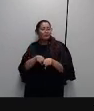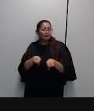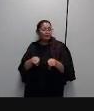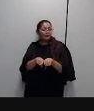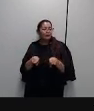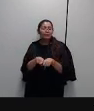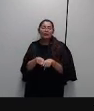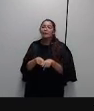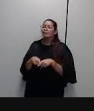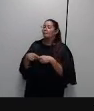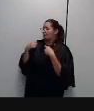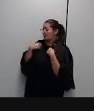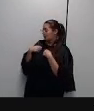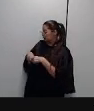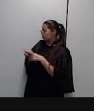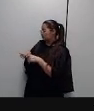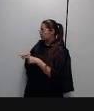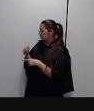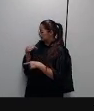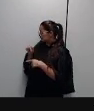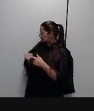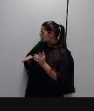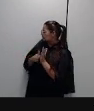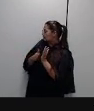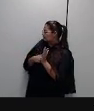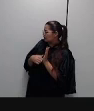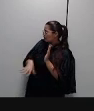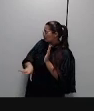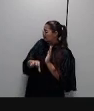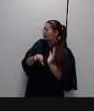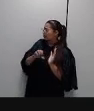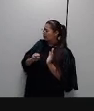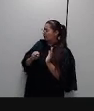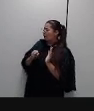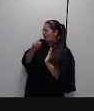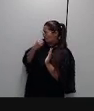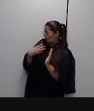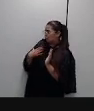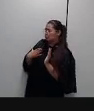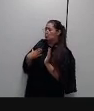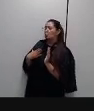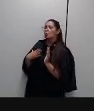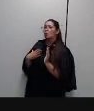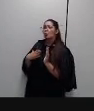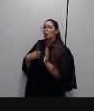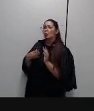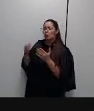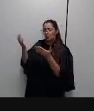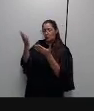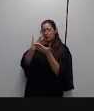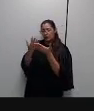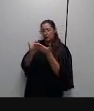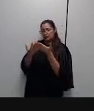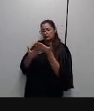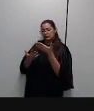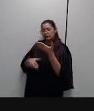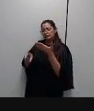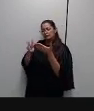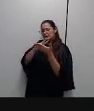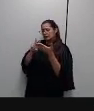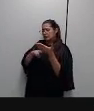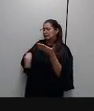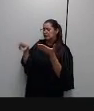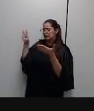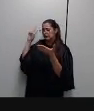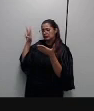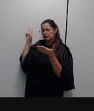aqui nesse processo eu fui resgatar a um voto muito bom da Lavra do mês Benedito trazendo todo o histórico daquele daquela